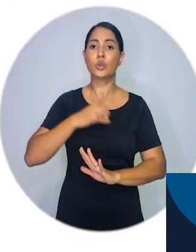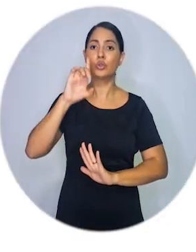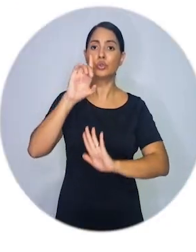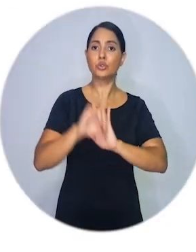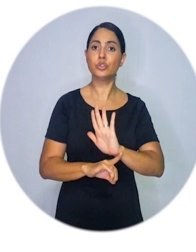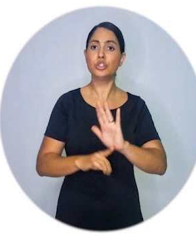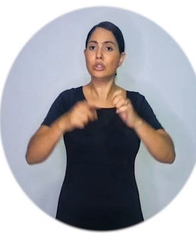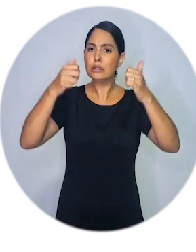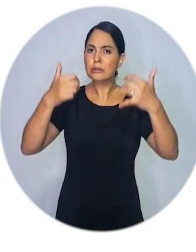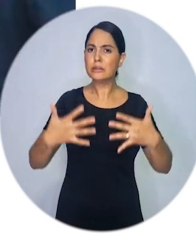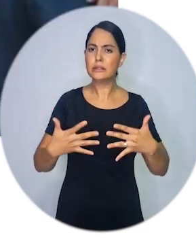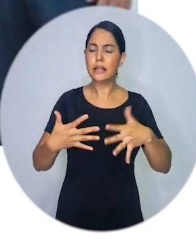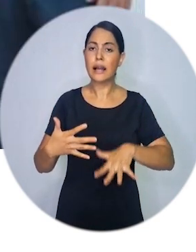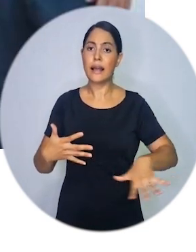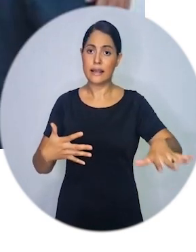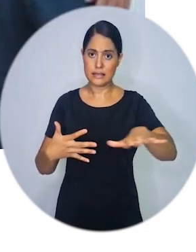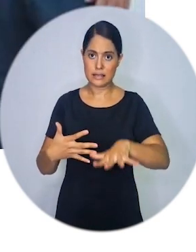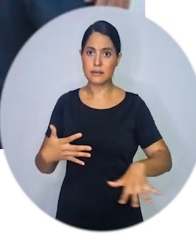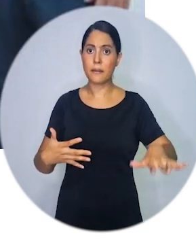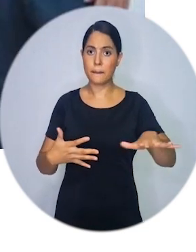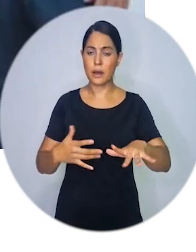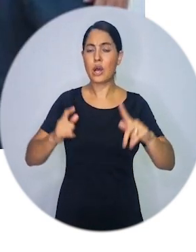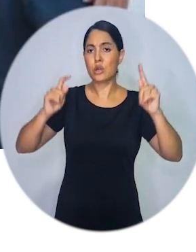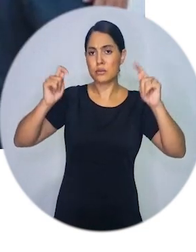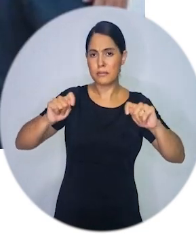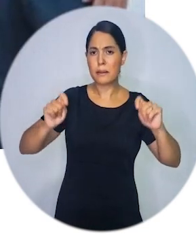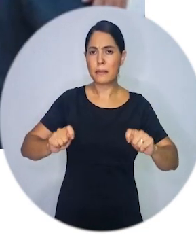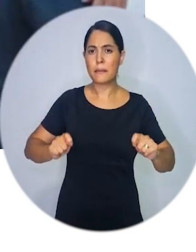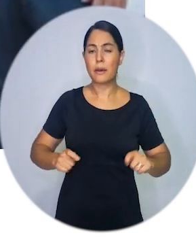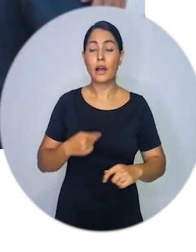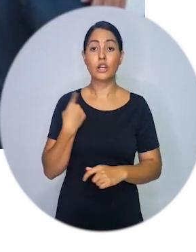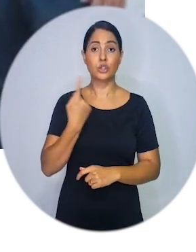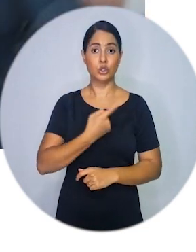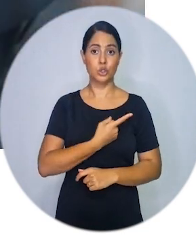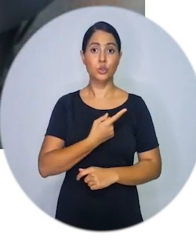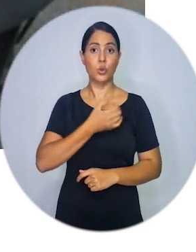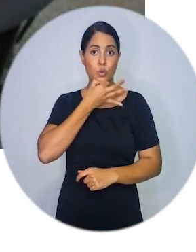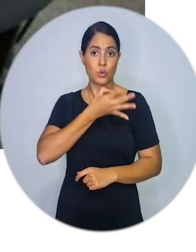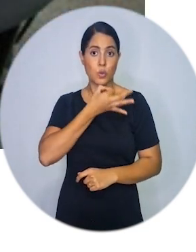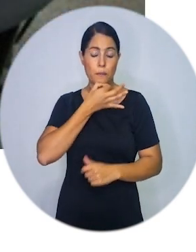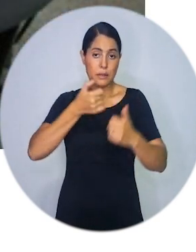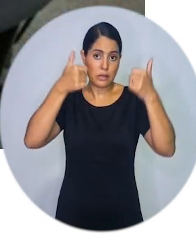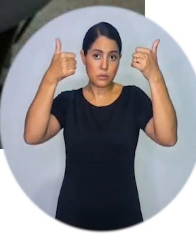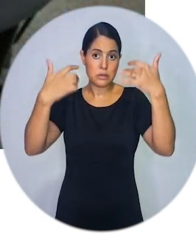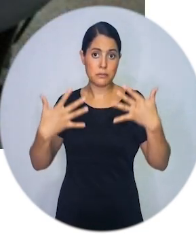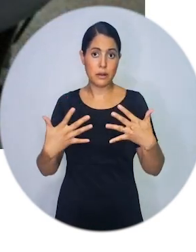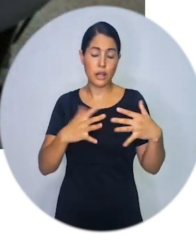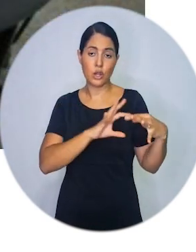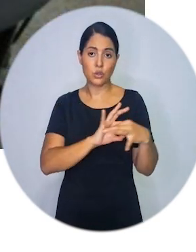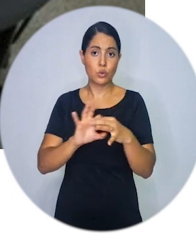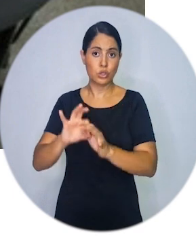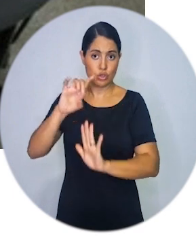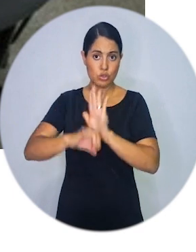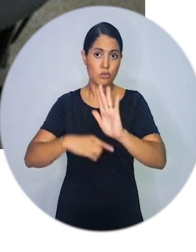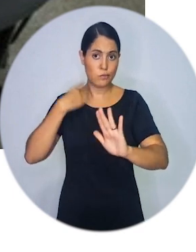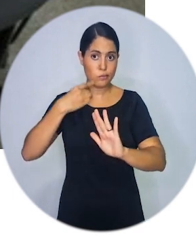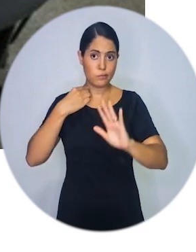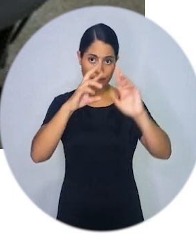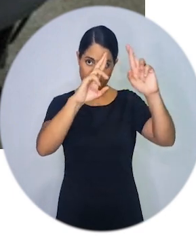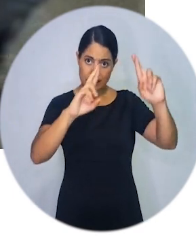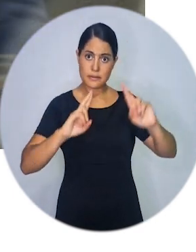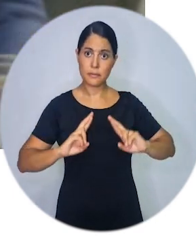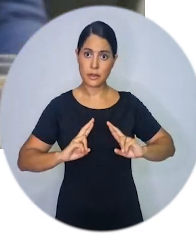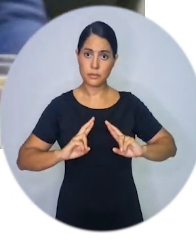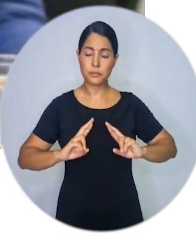nós vamos, a partir deste espaço e desta possibilidade de externarmos a nossa posição e a importância do respeito